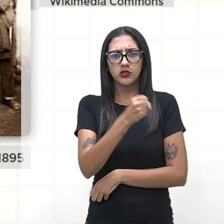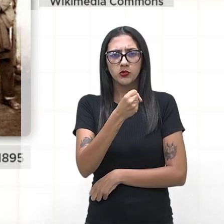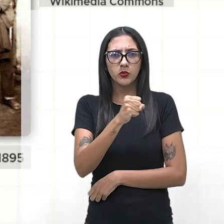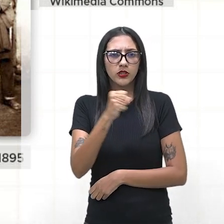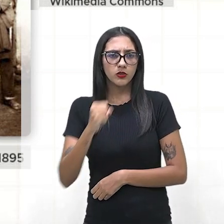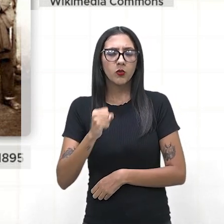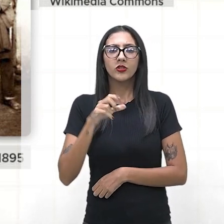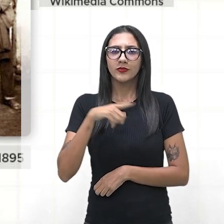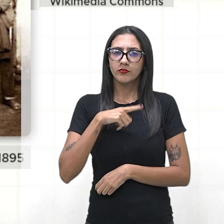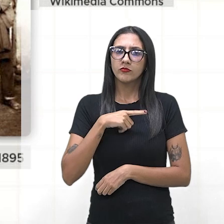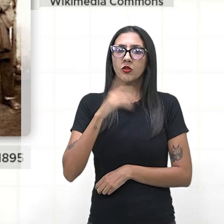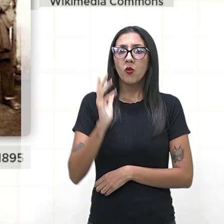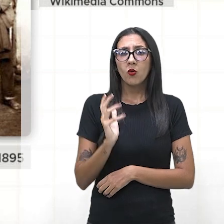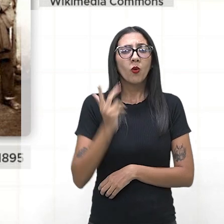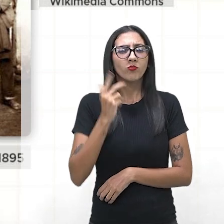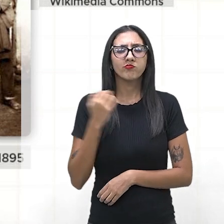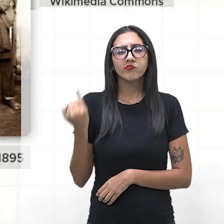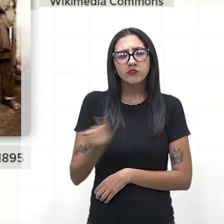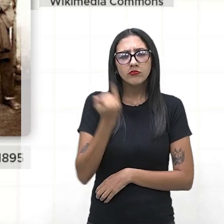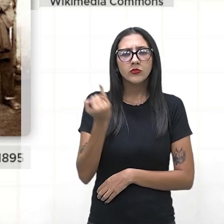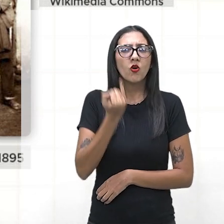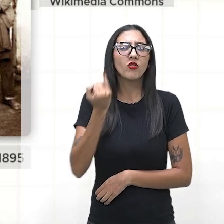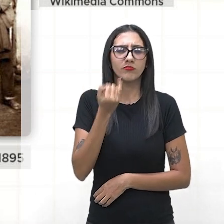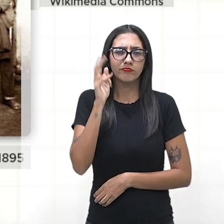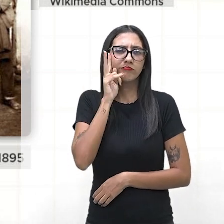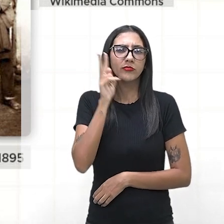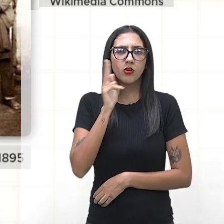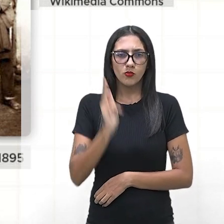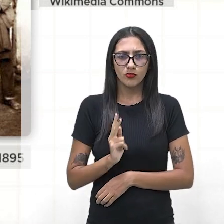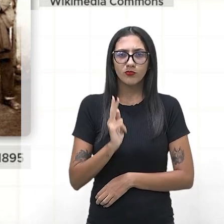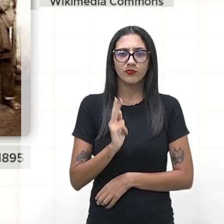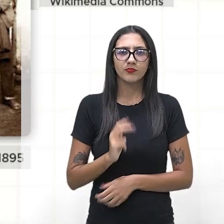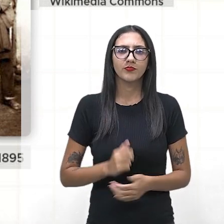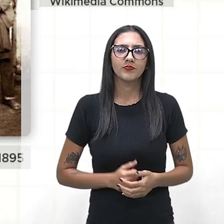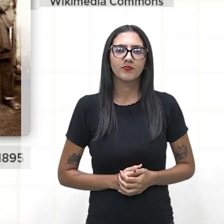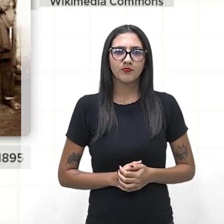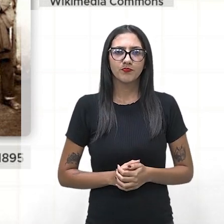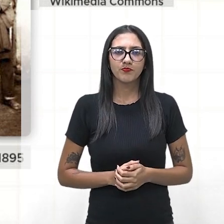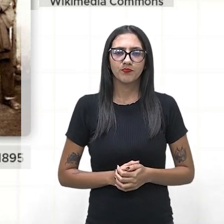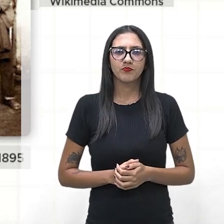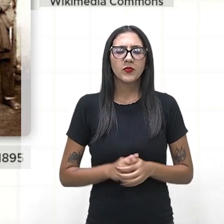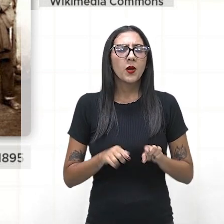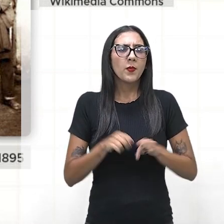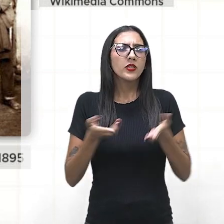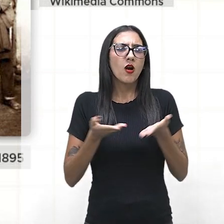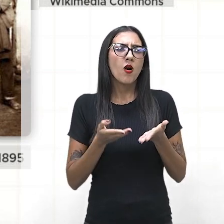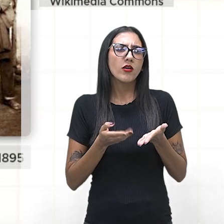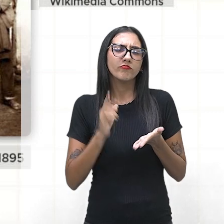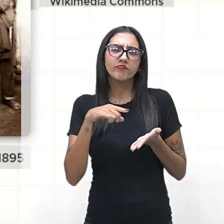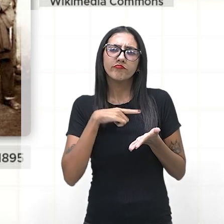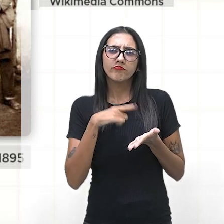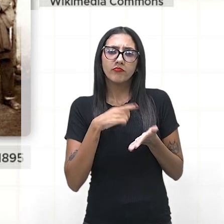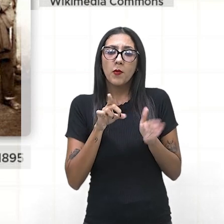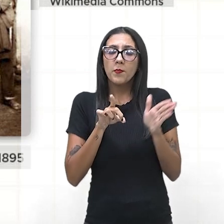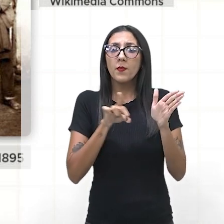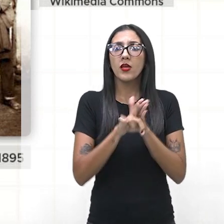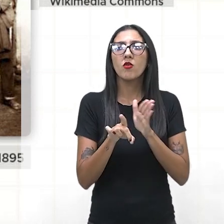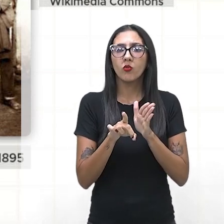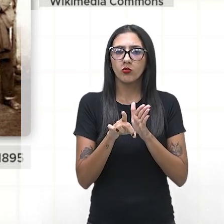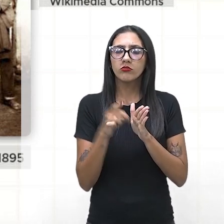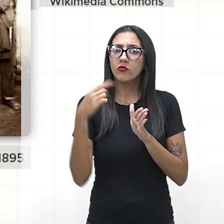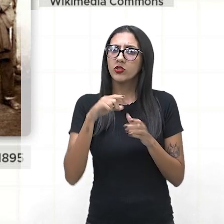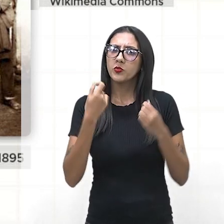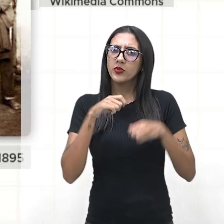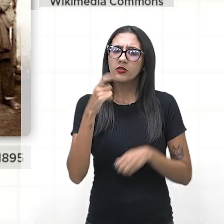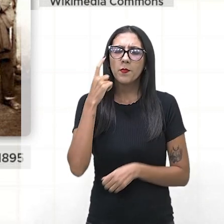1888 foi um dos acontecimentos mais importantes da nossa história, tá, gente? Mas eu faço uma pergunta para vocês, e eu quero que vocês reflitam